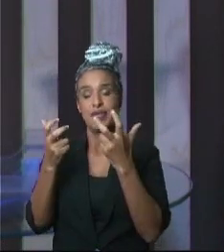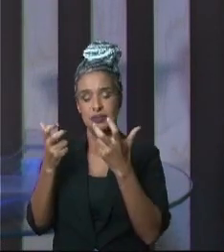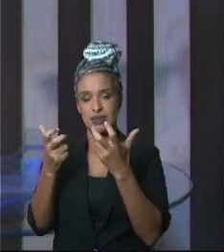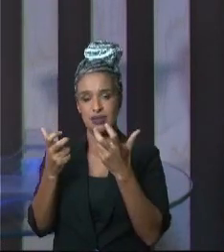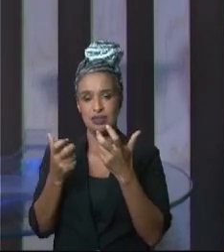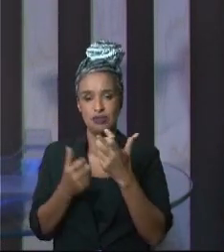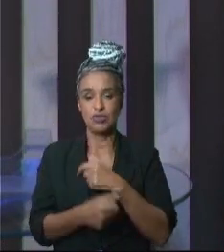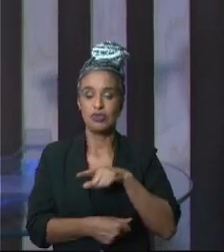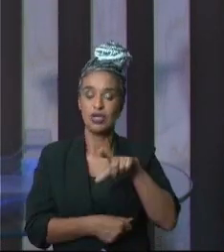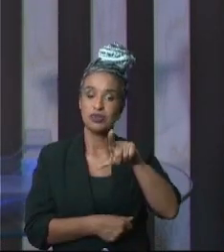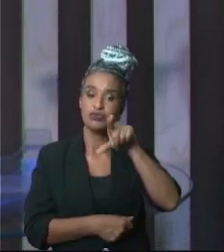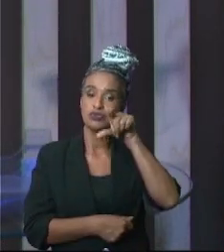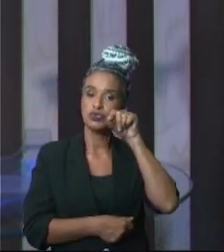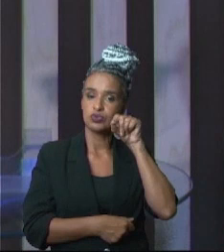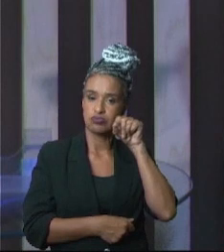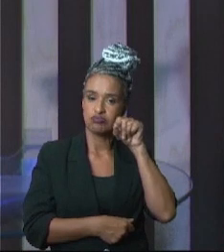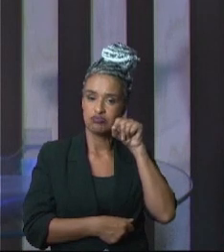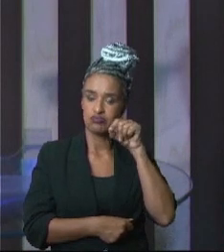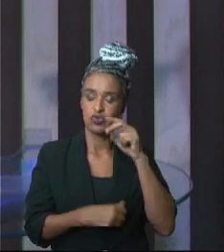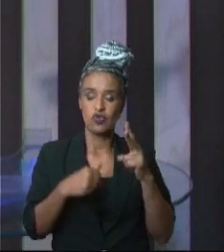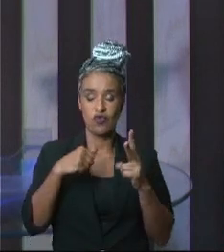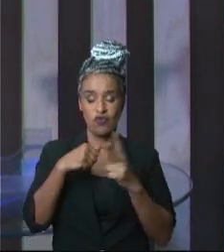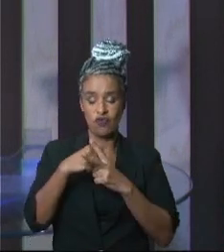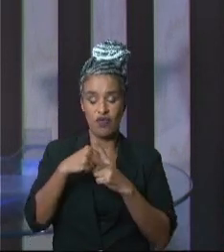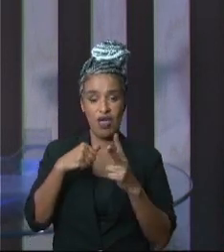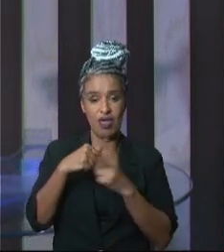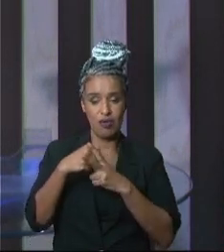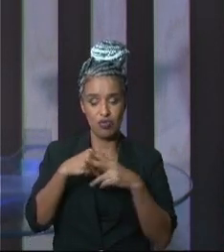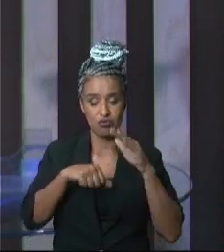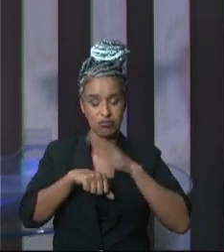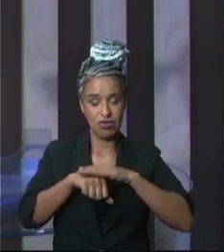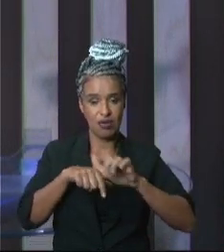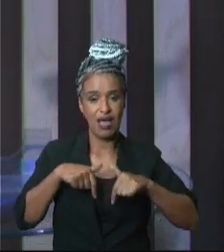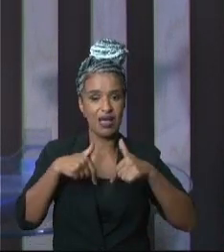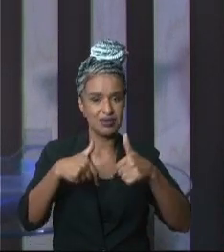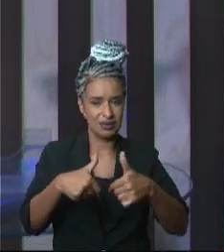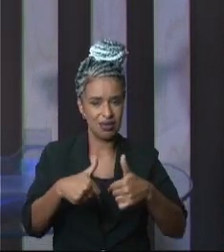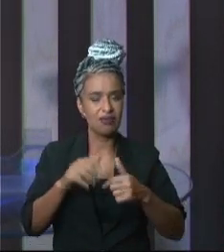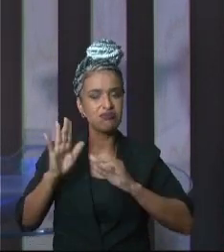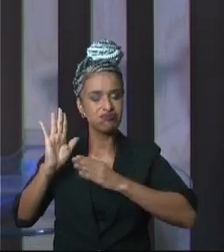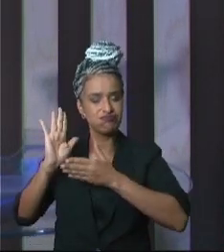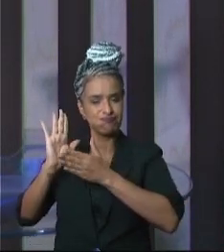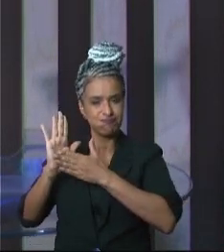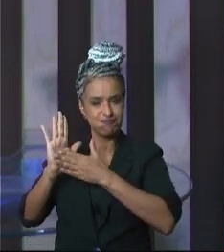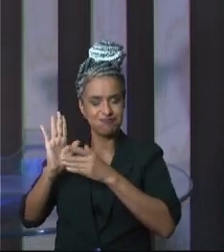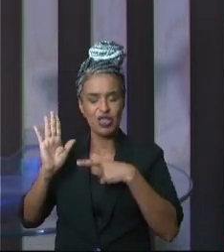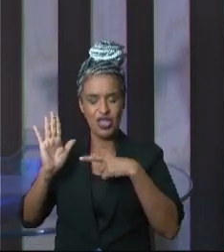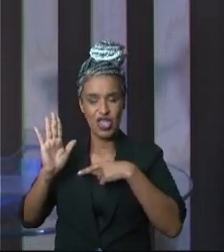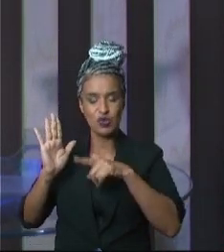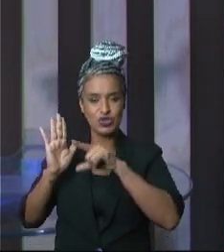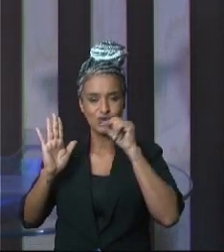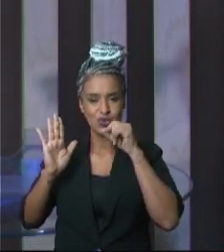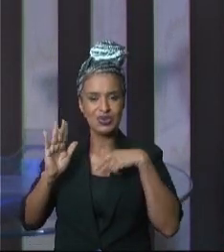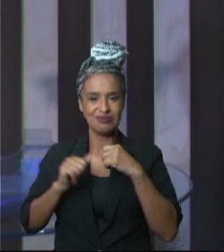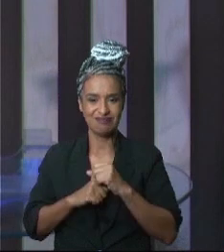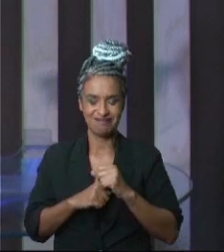que a escolha dos verbos de ação foi propositada, porque